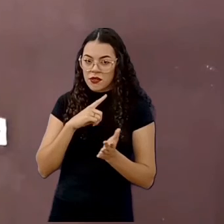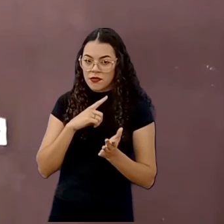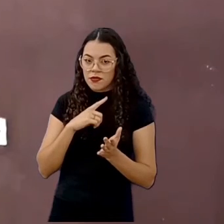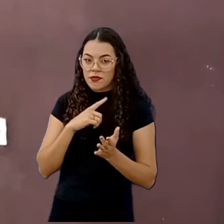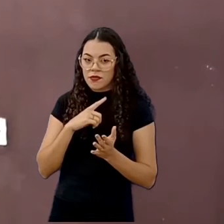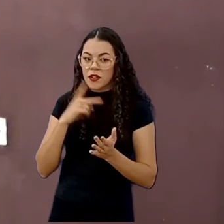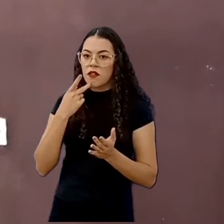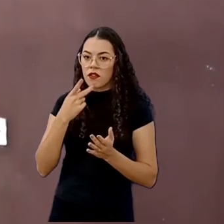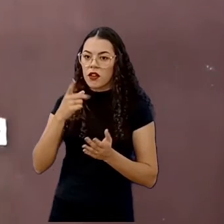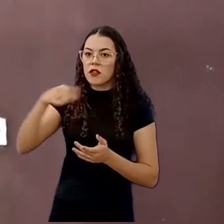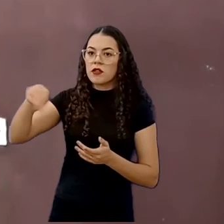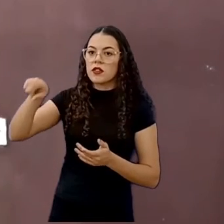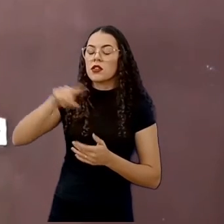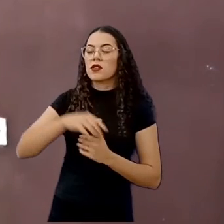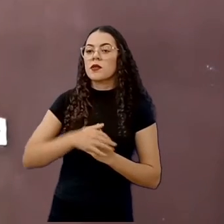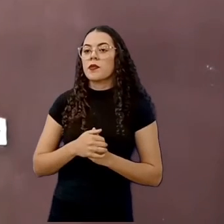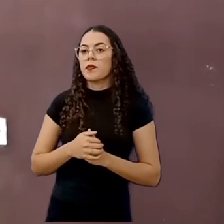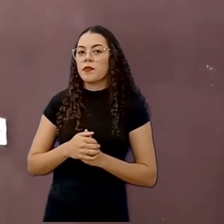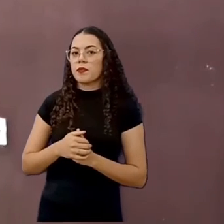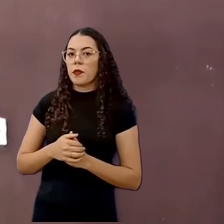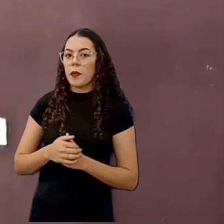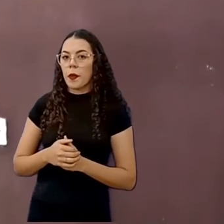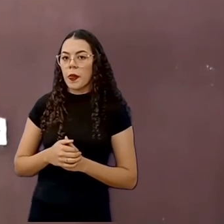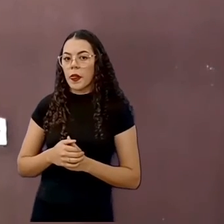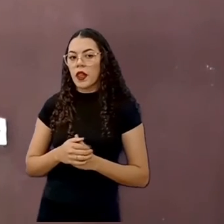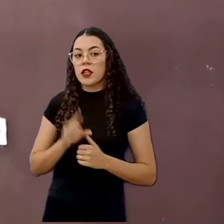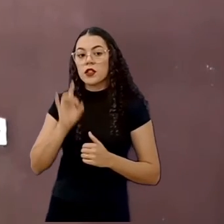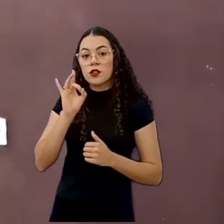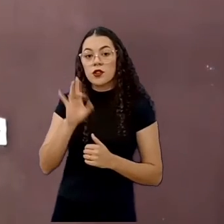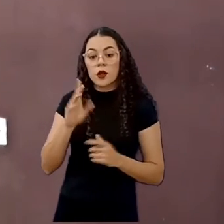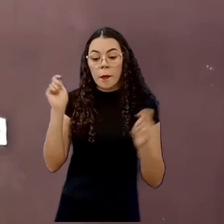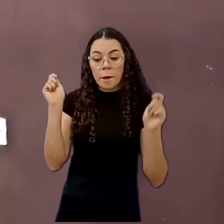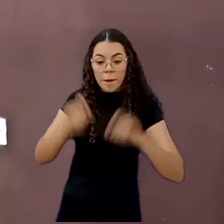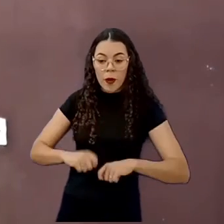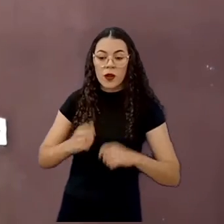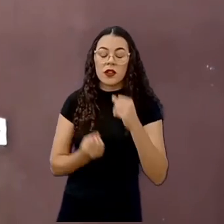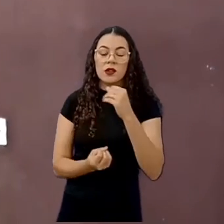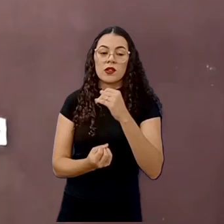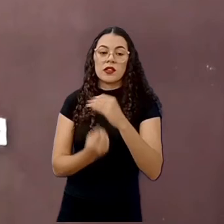Deixa eu te dizer uma coisa. Isso só é possível de acontecer